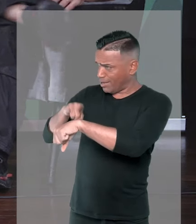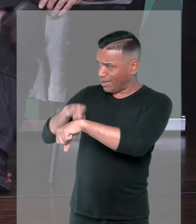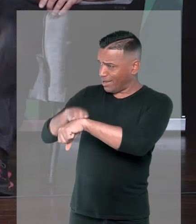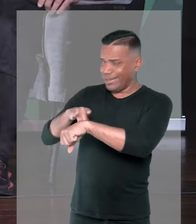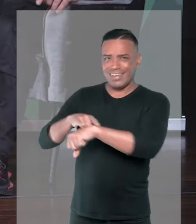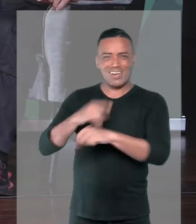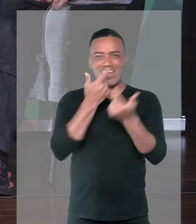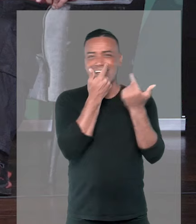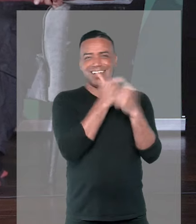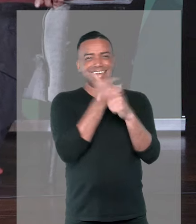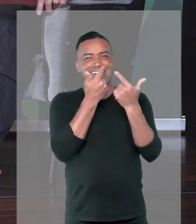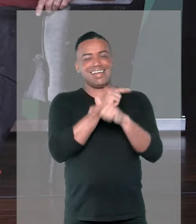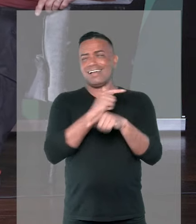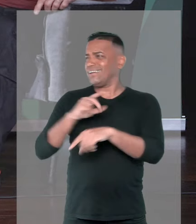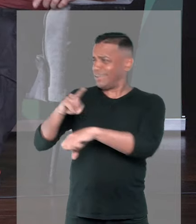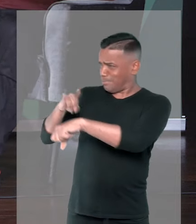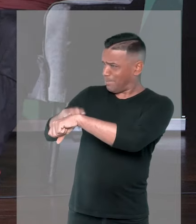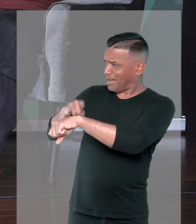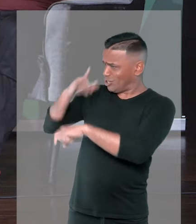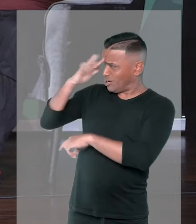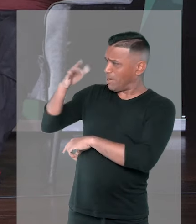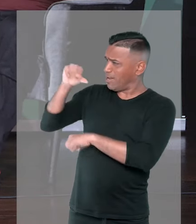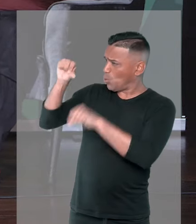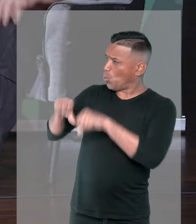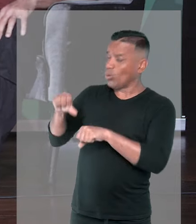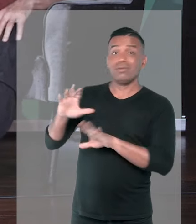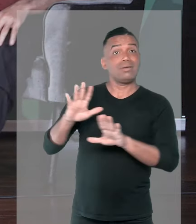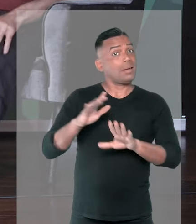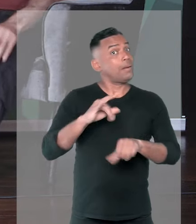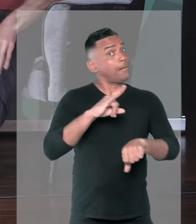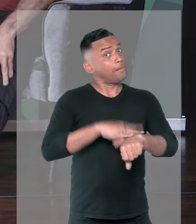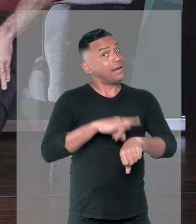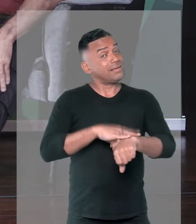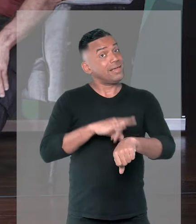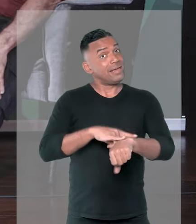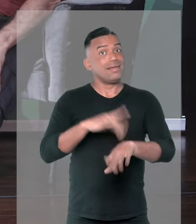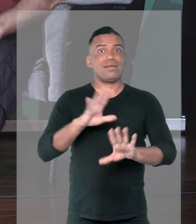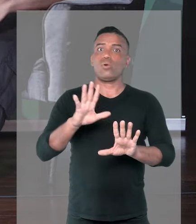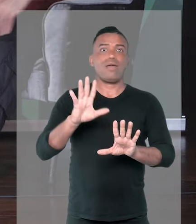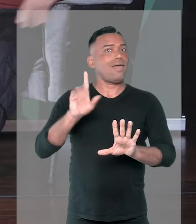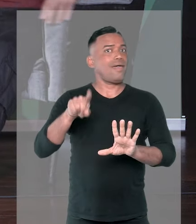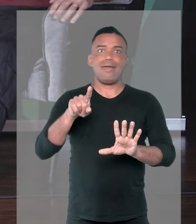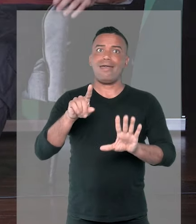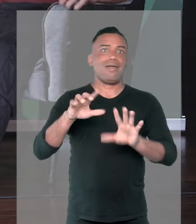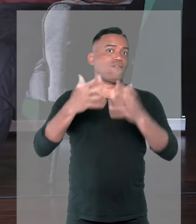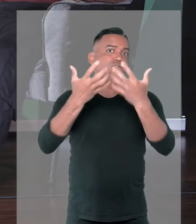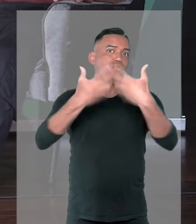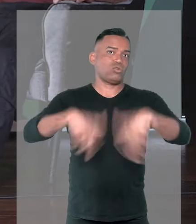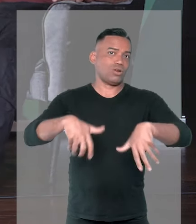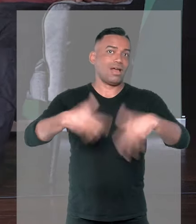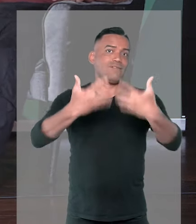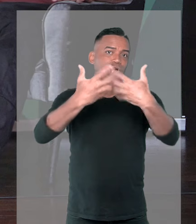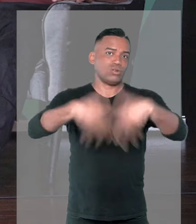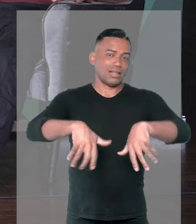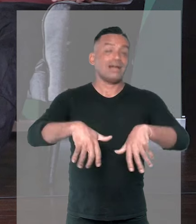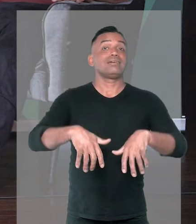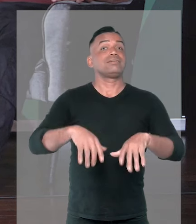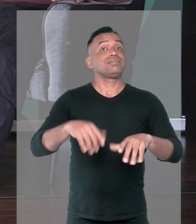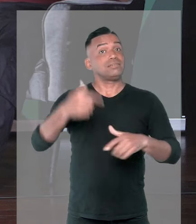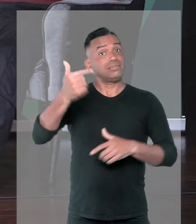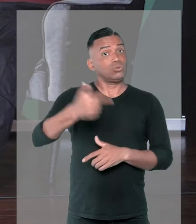banheiro imagina um banheiro ruim é pois é mas O banheiro é uma fiture O banheiro é uma funcionalidade do lugar o segundo a gente é o